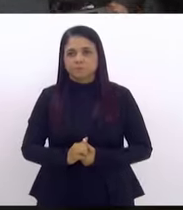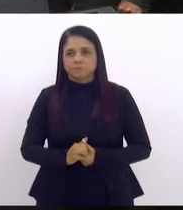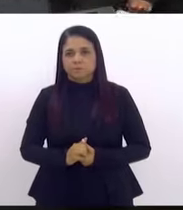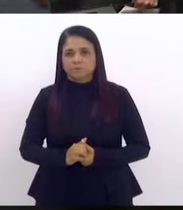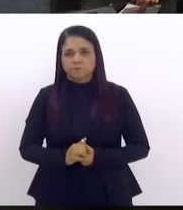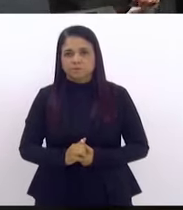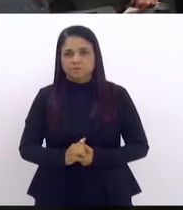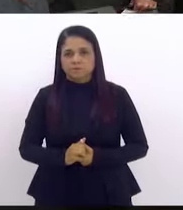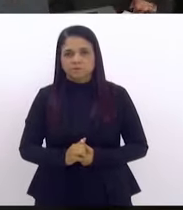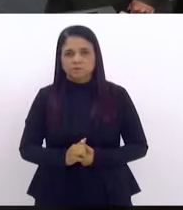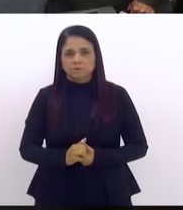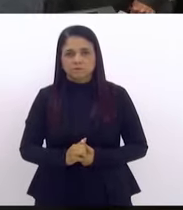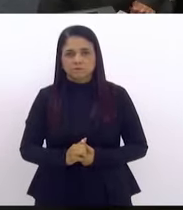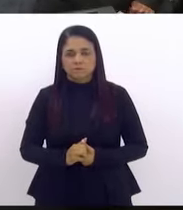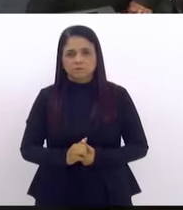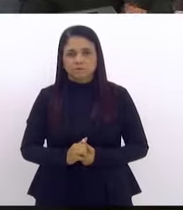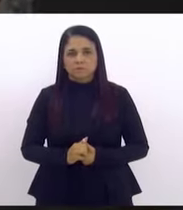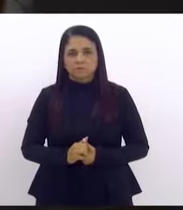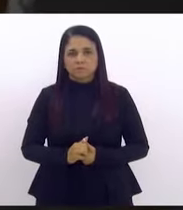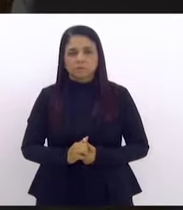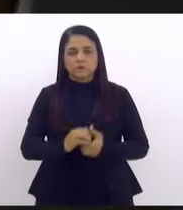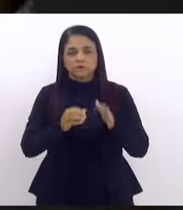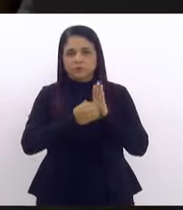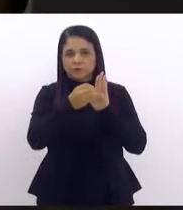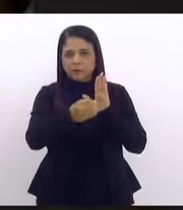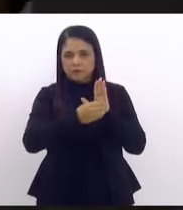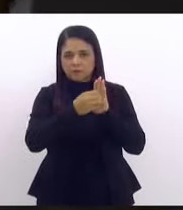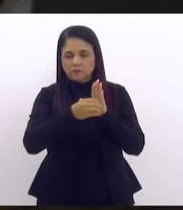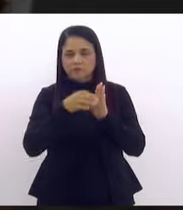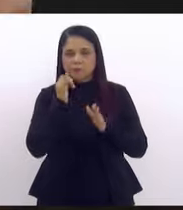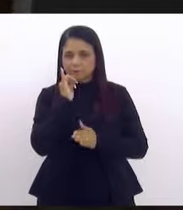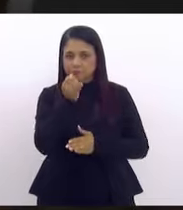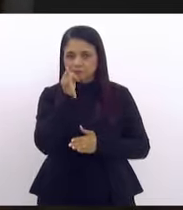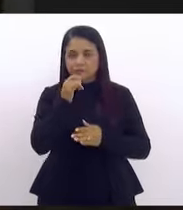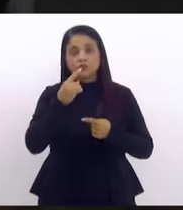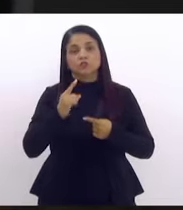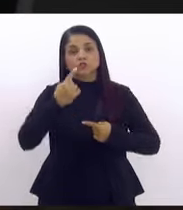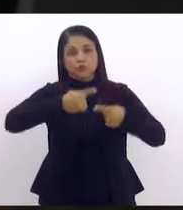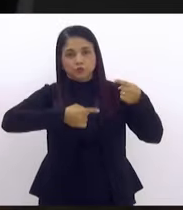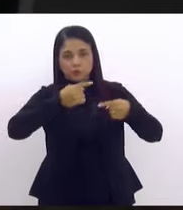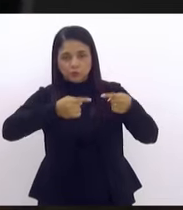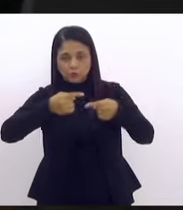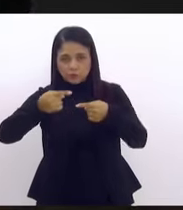Eu vou ver isso aqui e vou te falar, tem que ouvir. Com os pareceres emitidos em discussão.